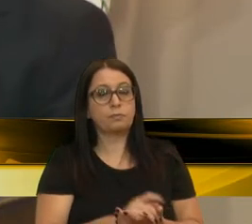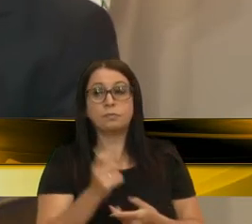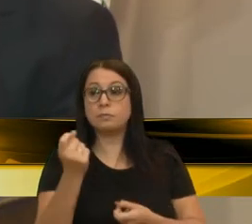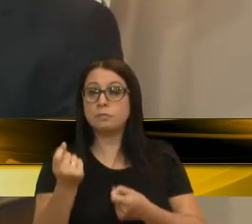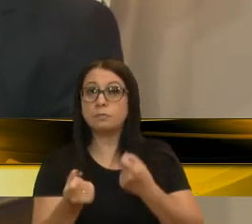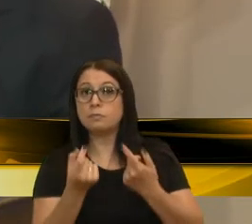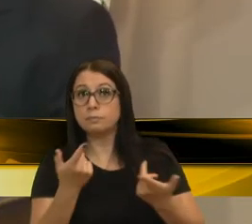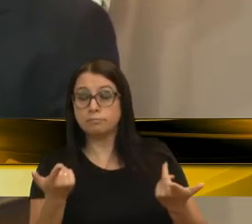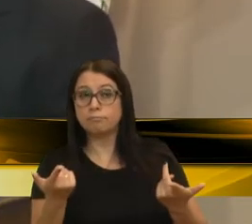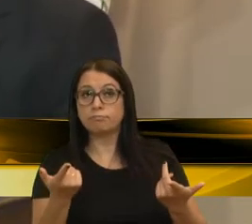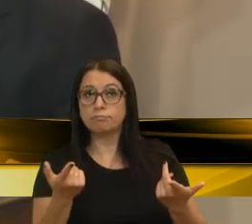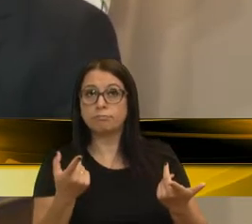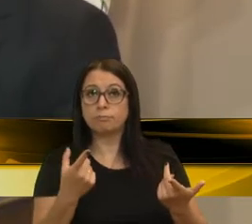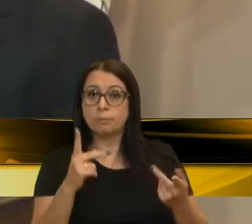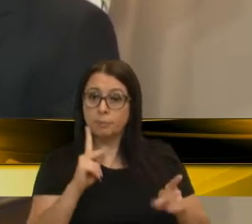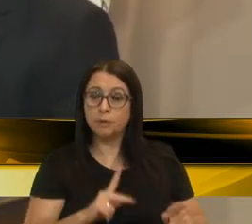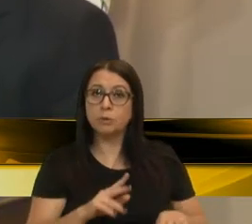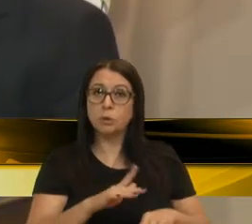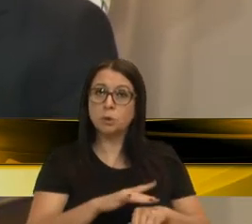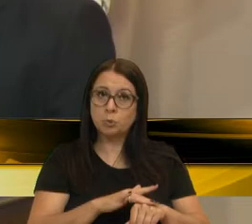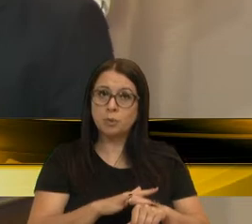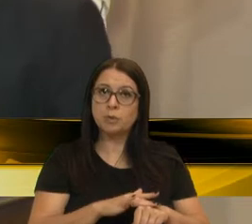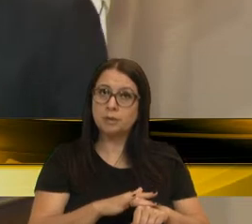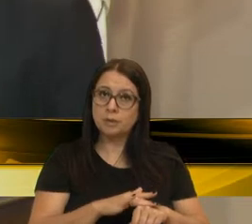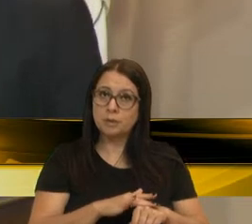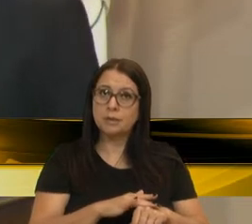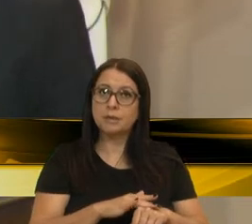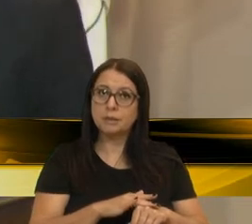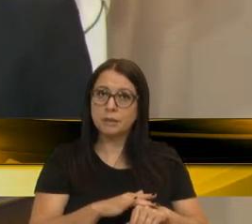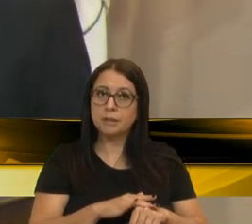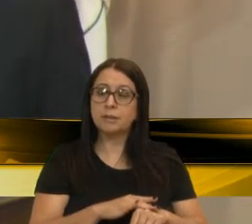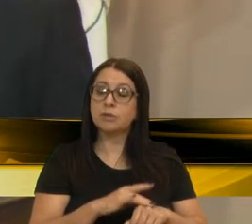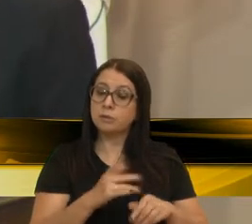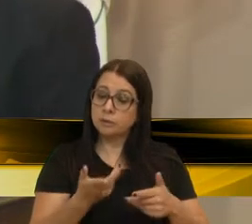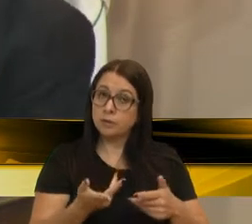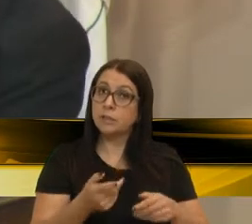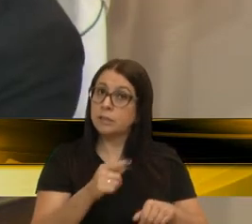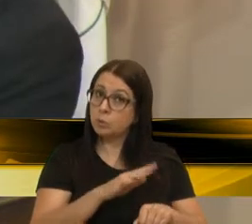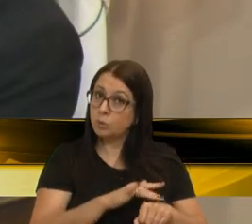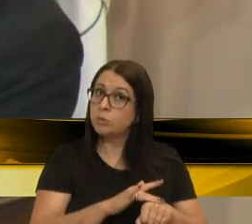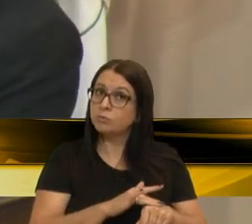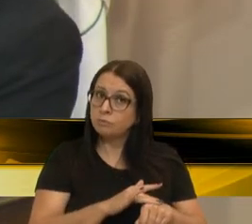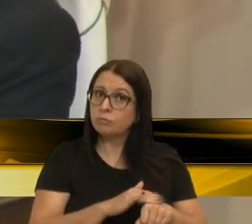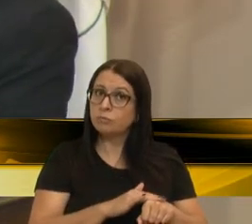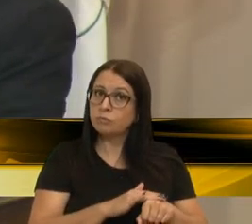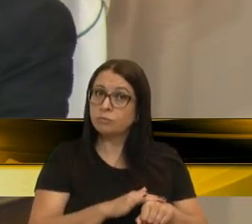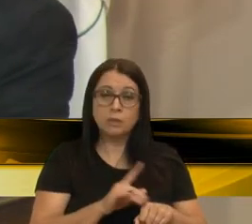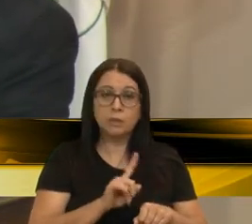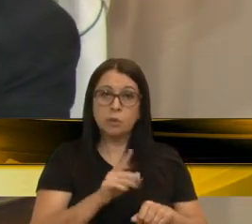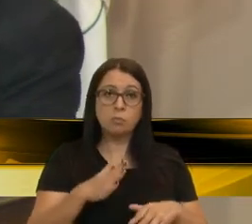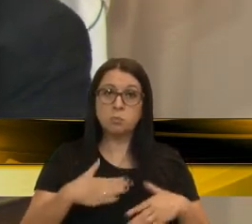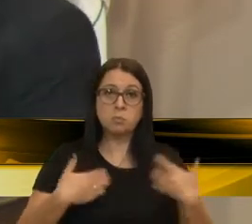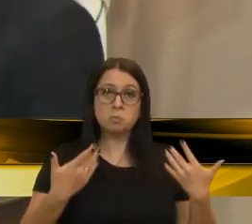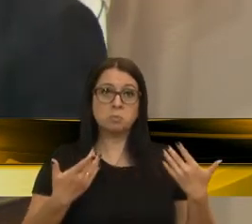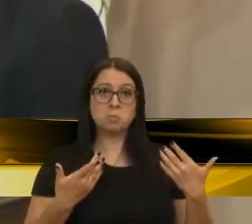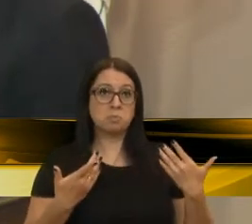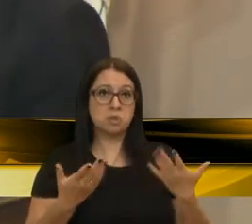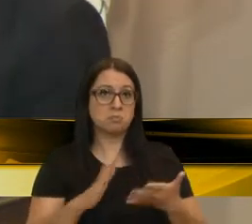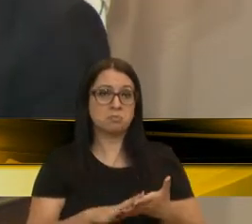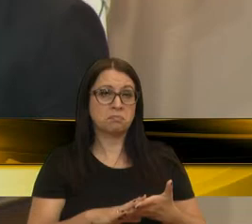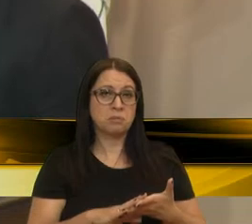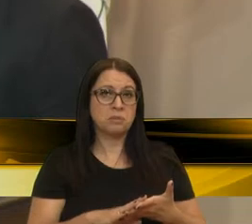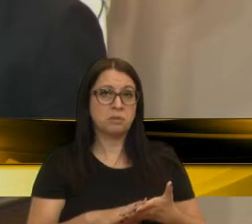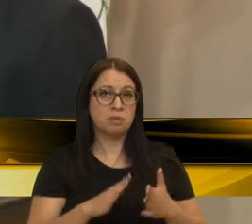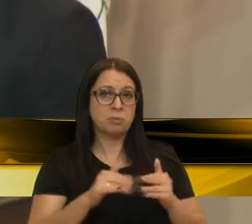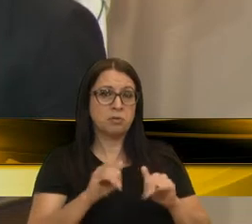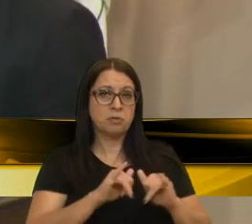já estão, inclusive, doentes. Os servidores da farmácia do IPAM estão doentes. Então, não me surpreende que eu receba um pedido